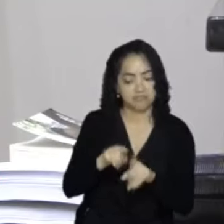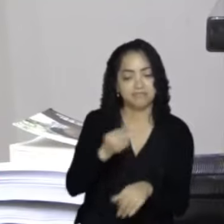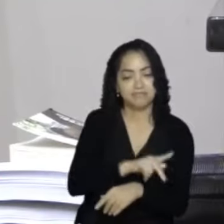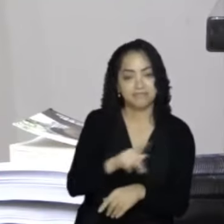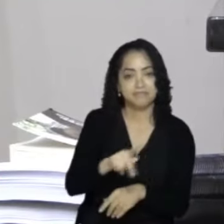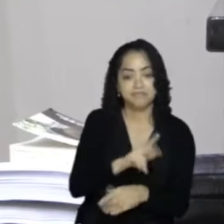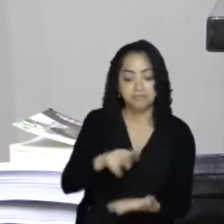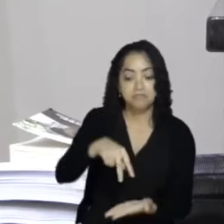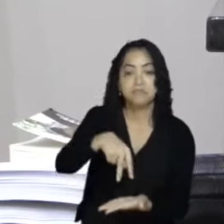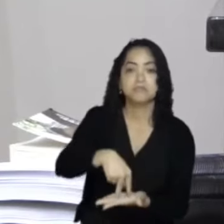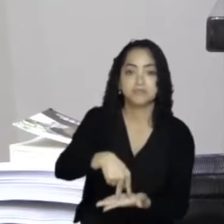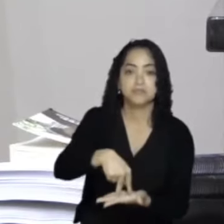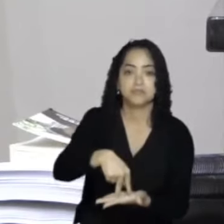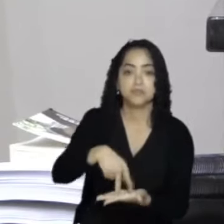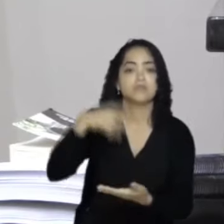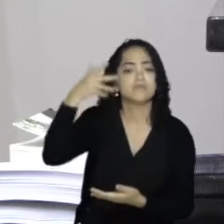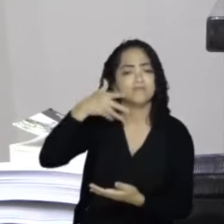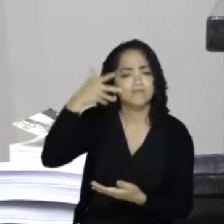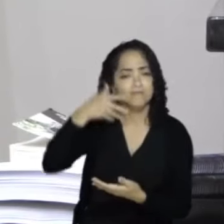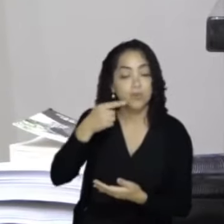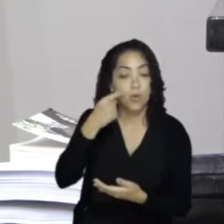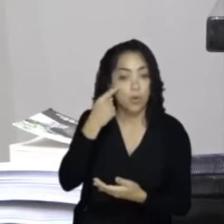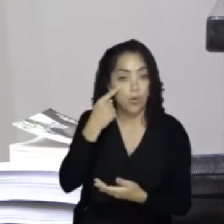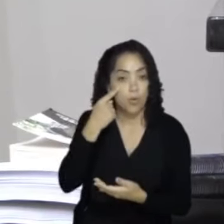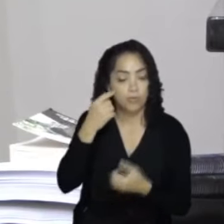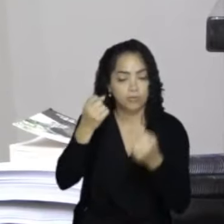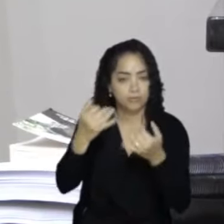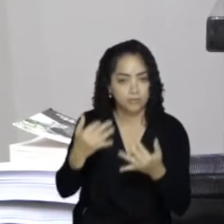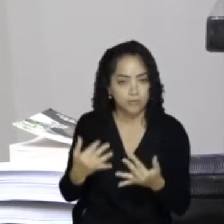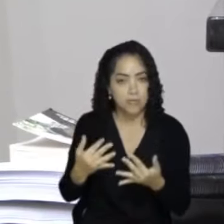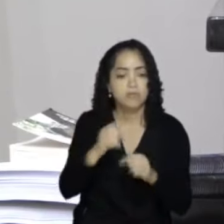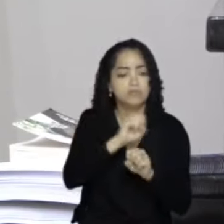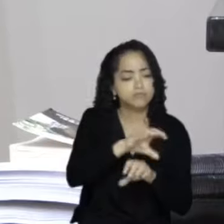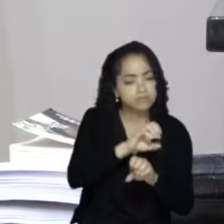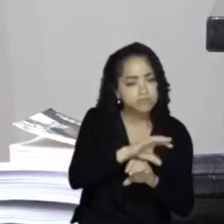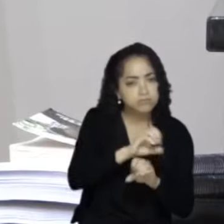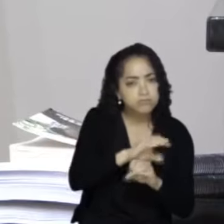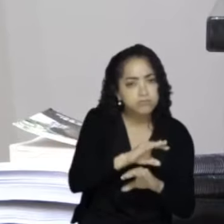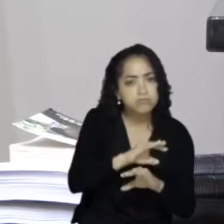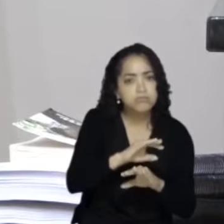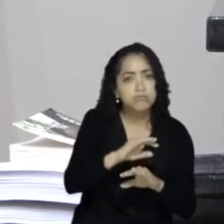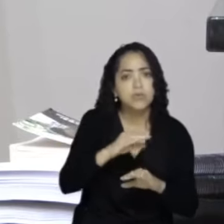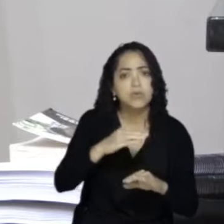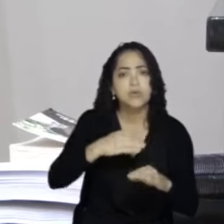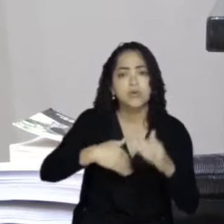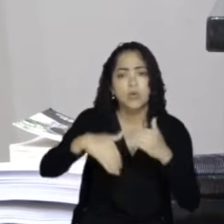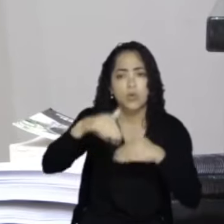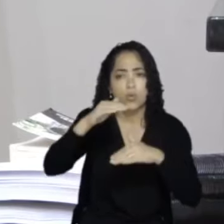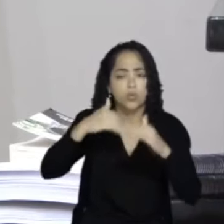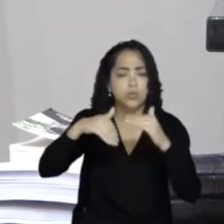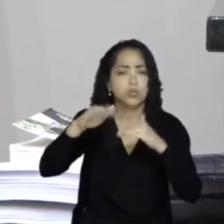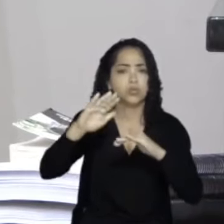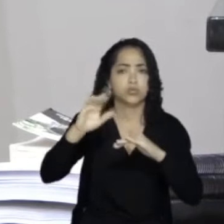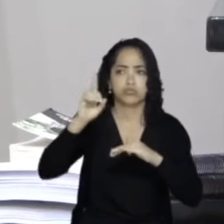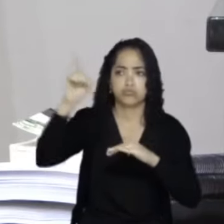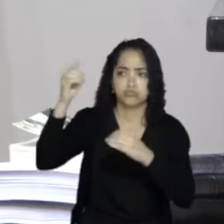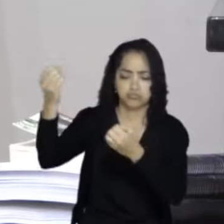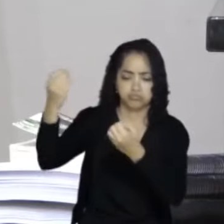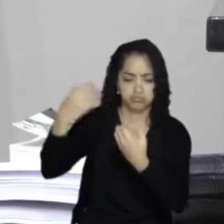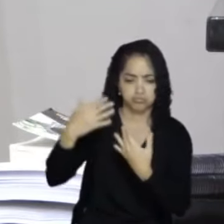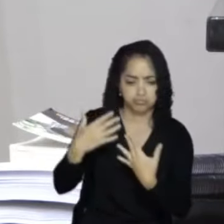subiu à tribuna e fez um discurso, e olha o que ela disse: educar é transportar as almas que o Senhor Deus nos confiar,